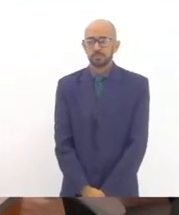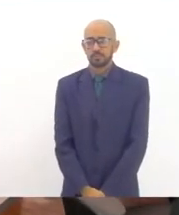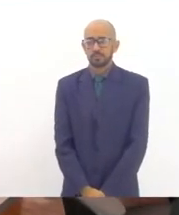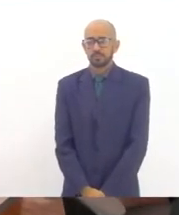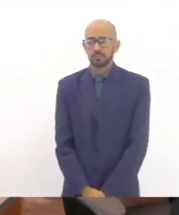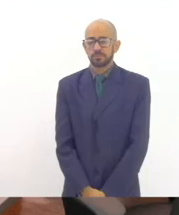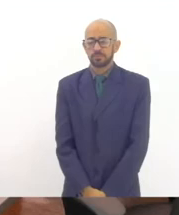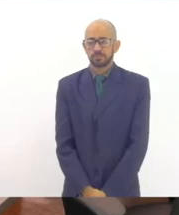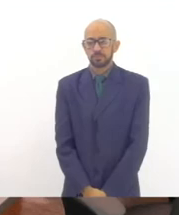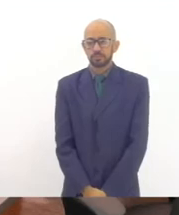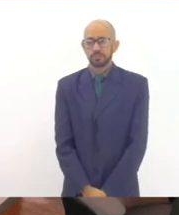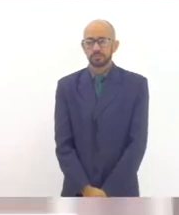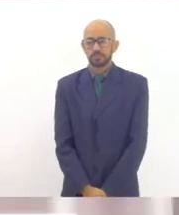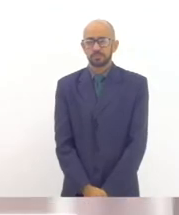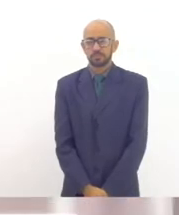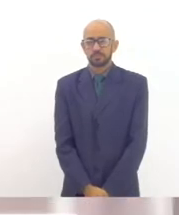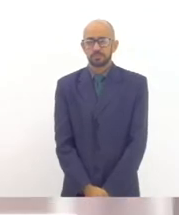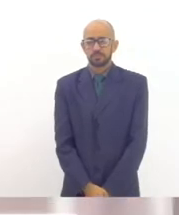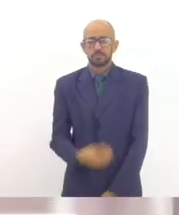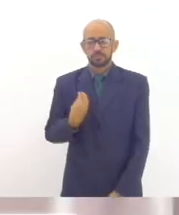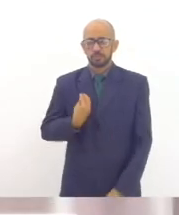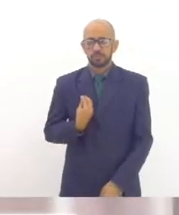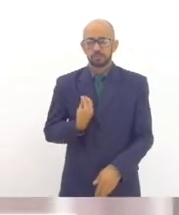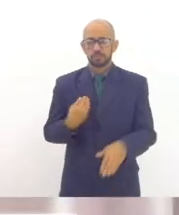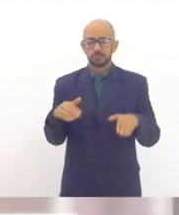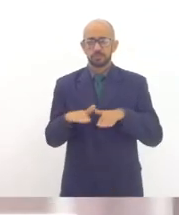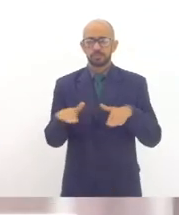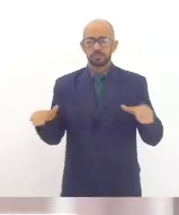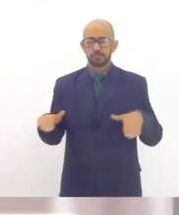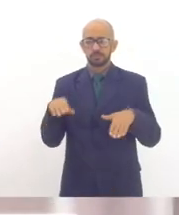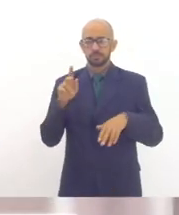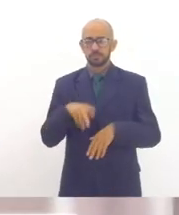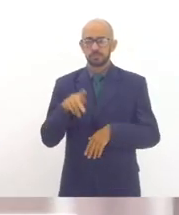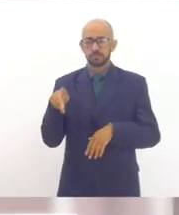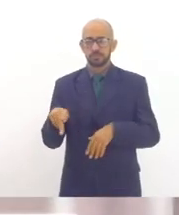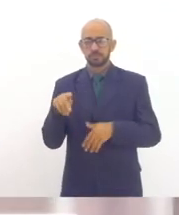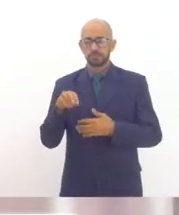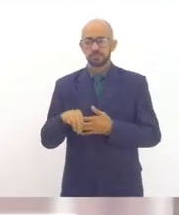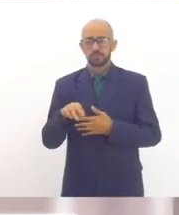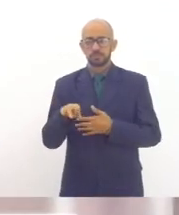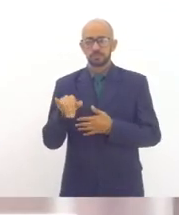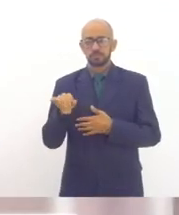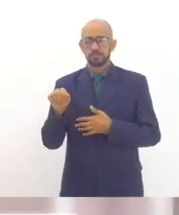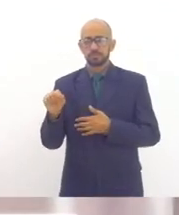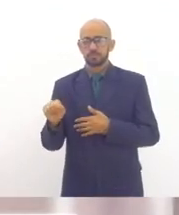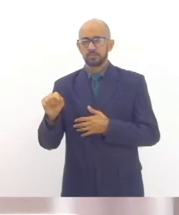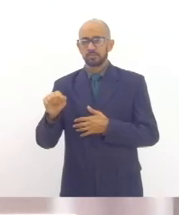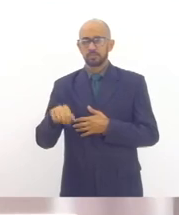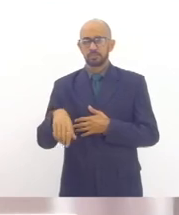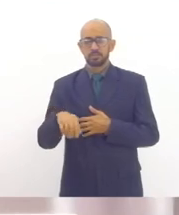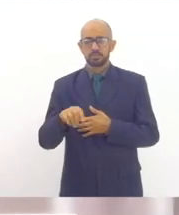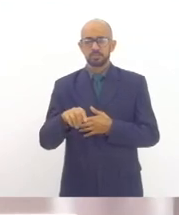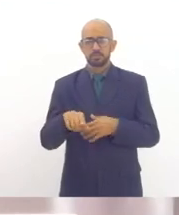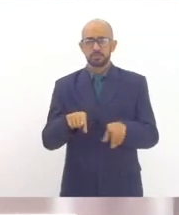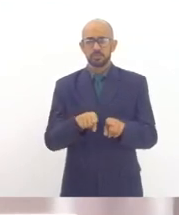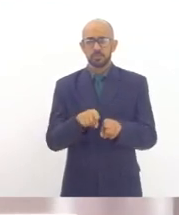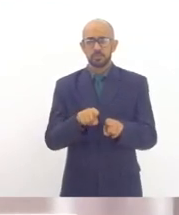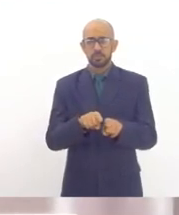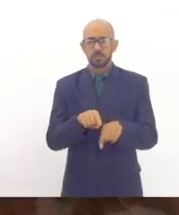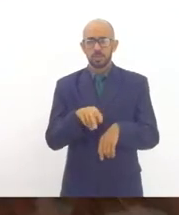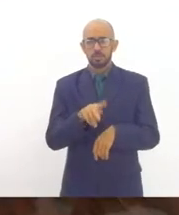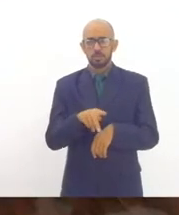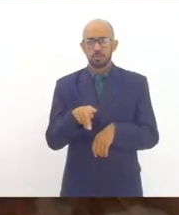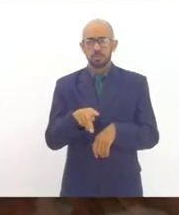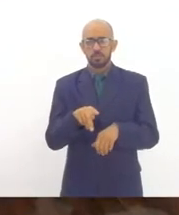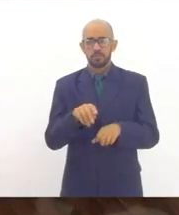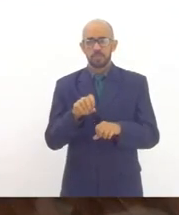Gostaria de chamar para fazer parte da mesa junto com a gente a professora Maria Imentina Rodrigues Ferreira, que é professora da Rede